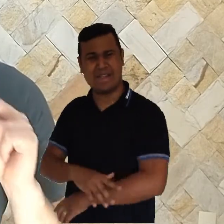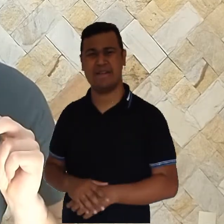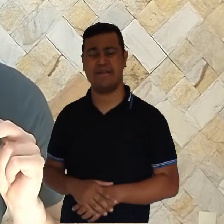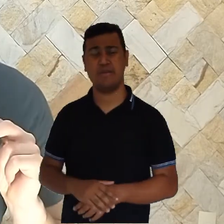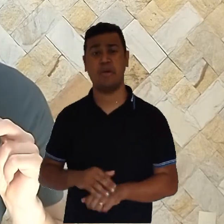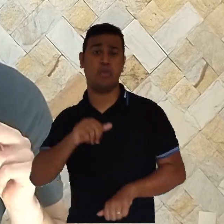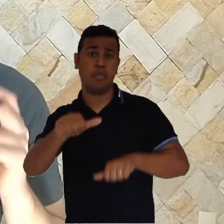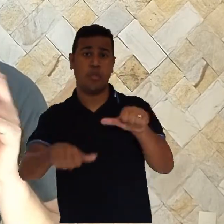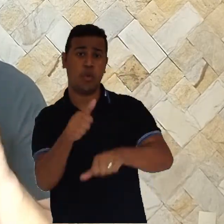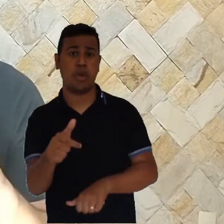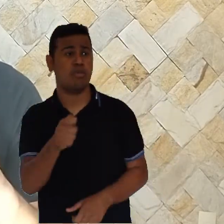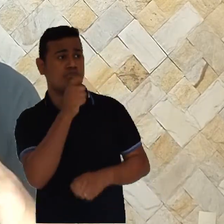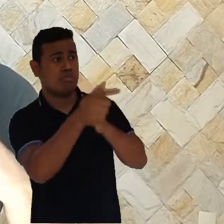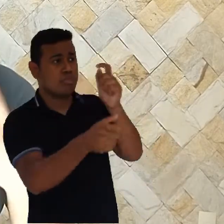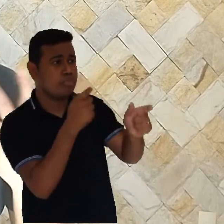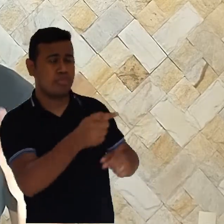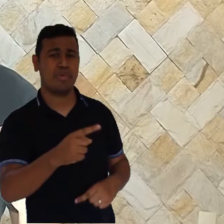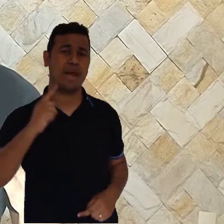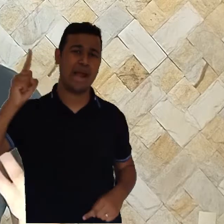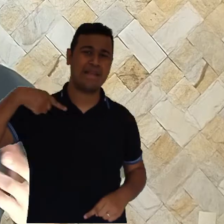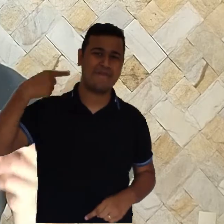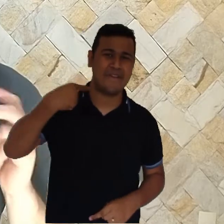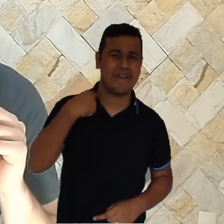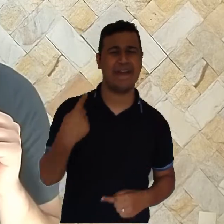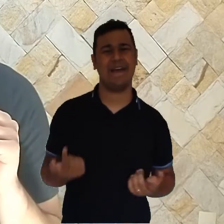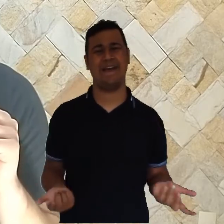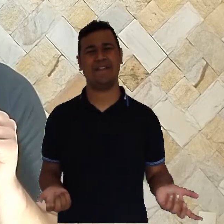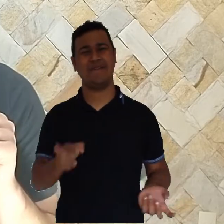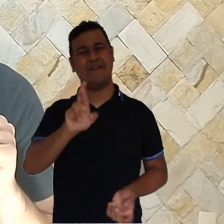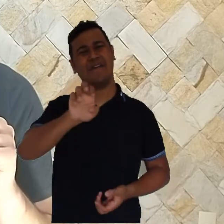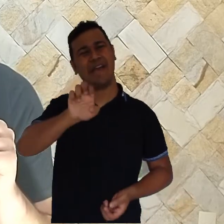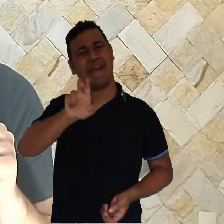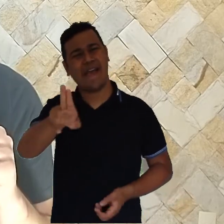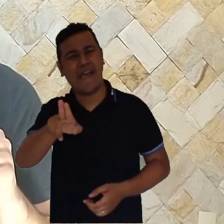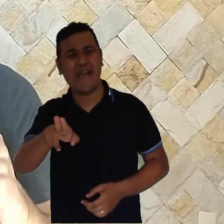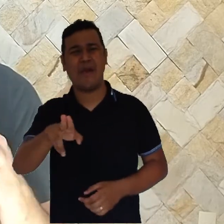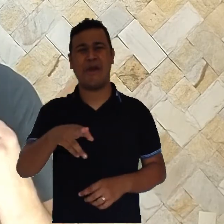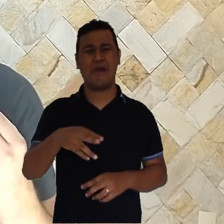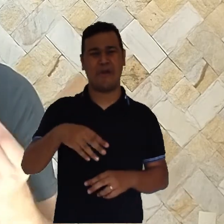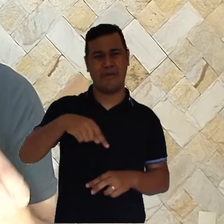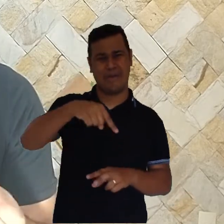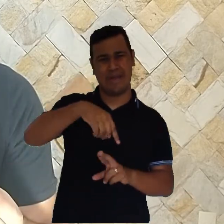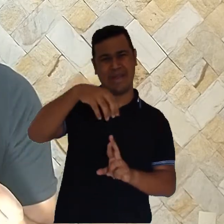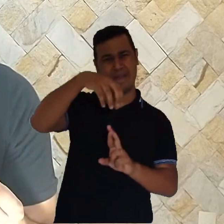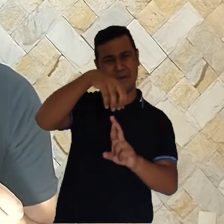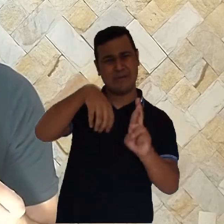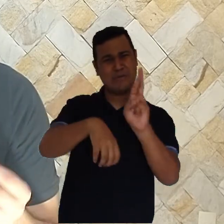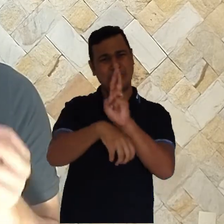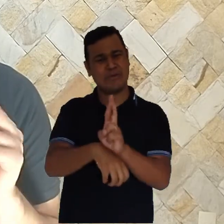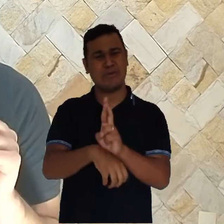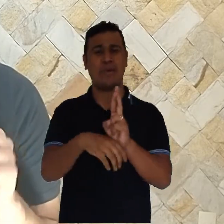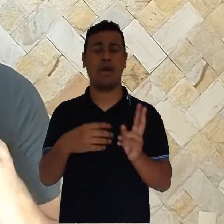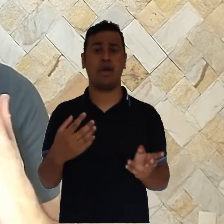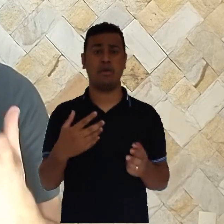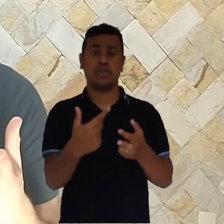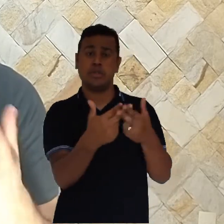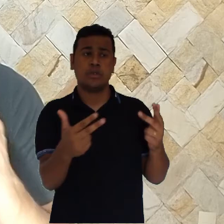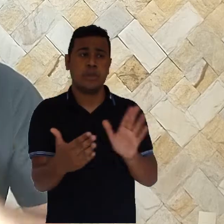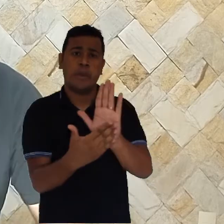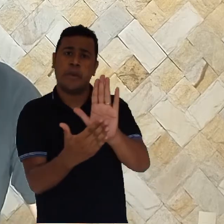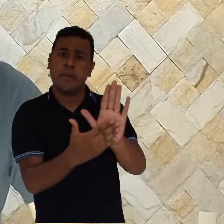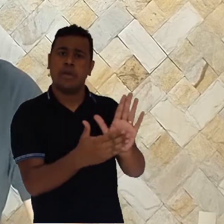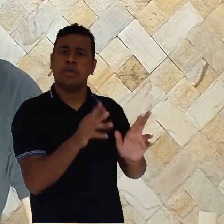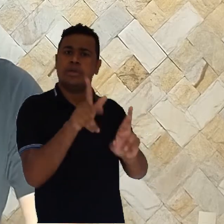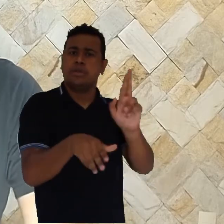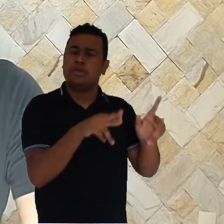acusadores, defensores, júris, réus, a fim de que todos representem diferentes papéis, podem ser